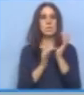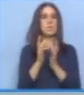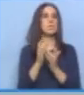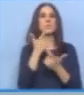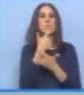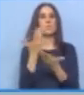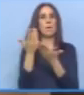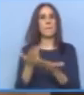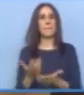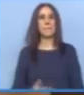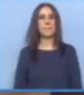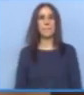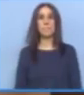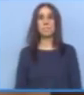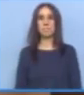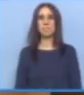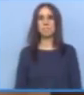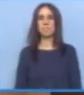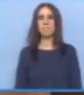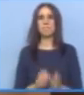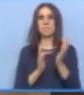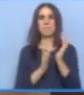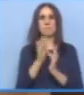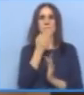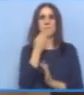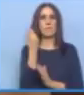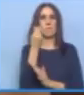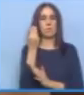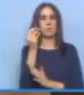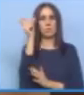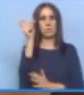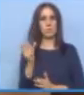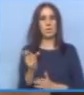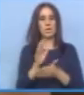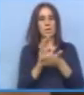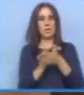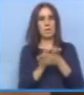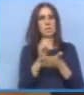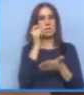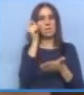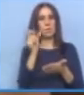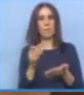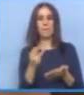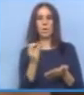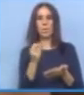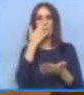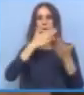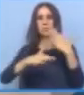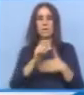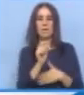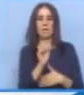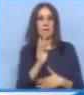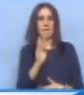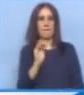Isto é o famoso hino cristológico do início da carta de Paulo aos Efésios, que está em paralelo